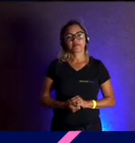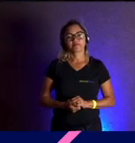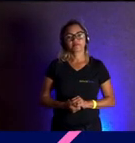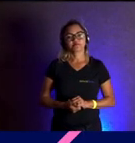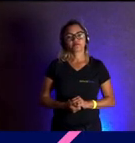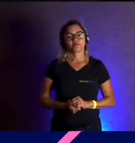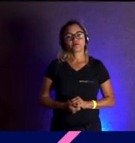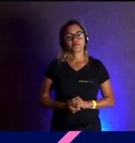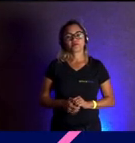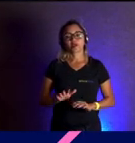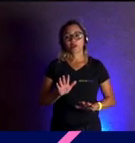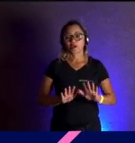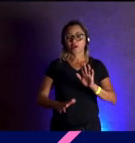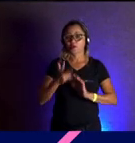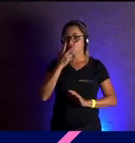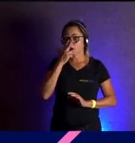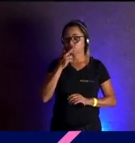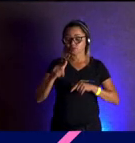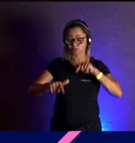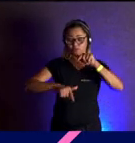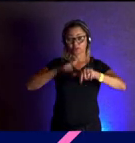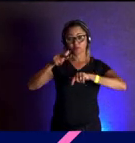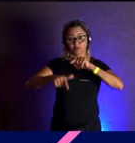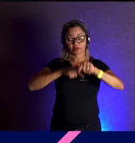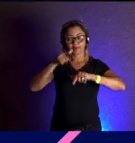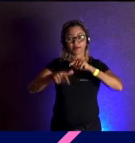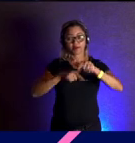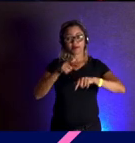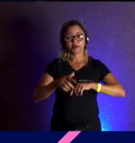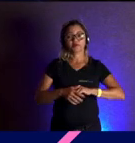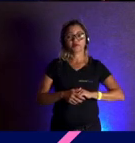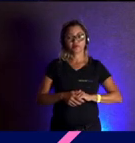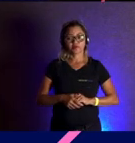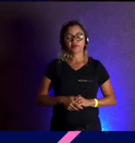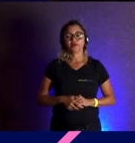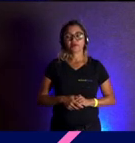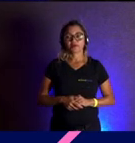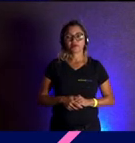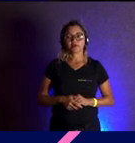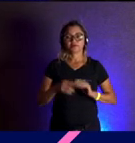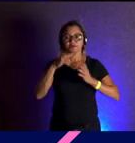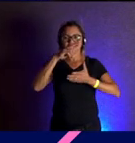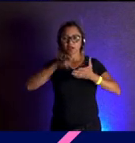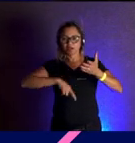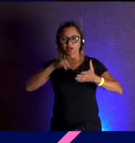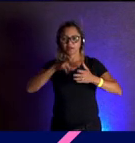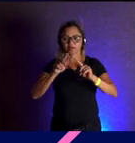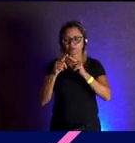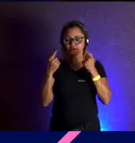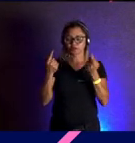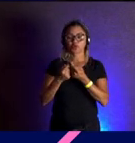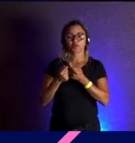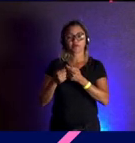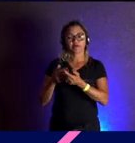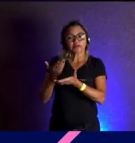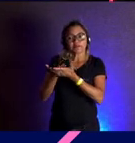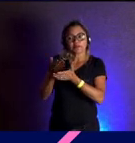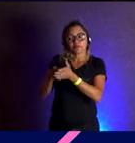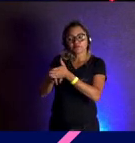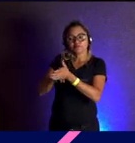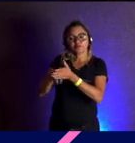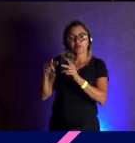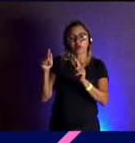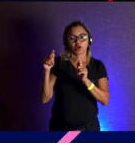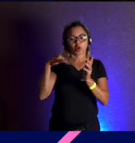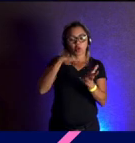Então, eu acho que o trabalho que esse relatório, esse grupo vem fazendo, que é um grupo